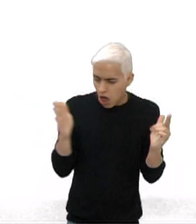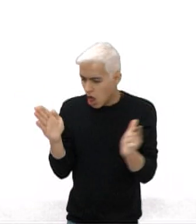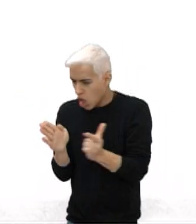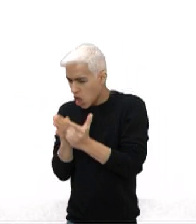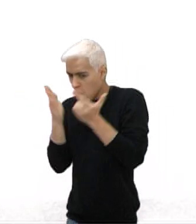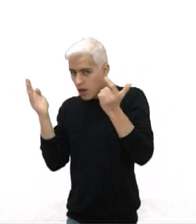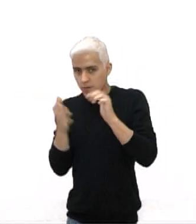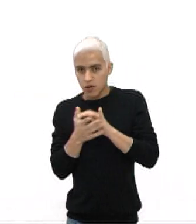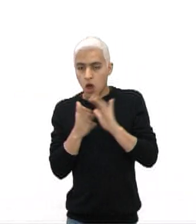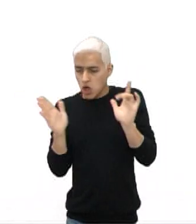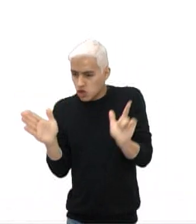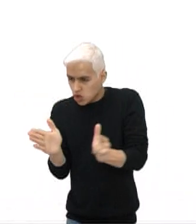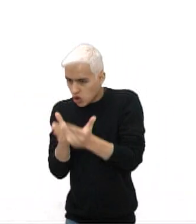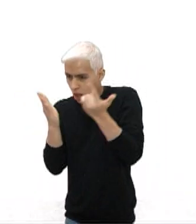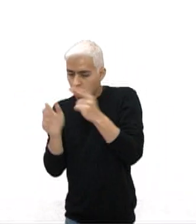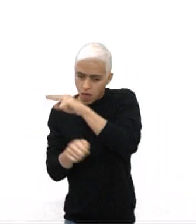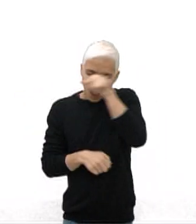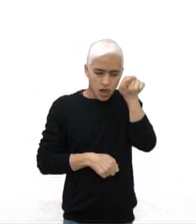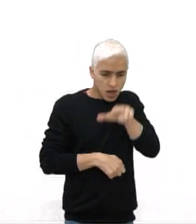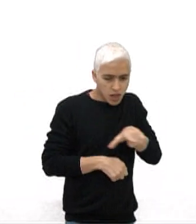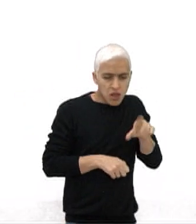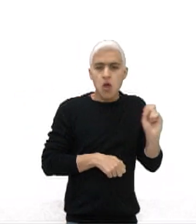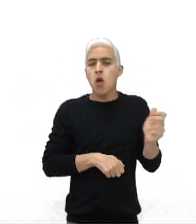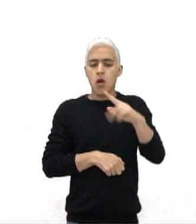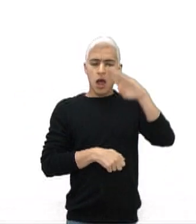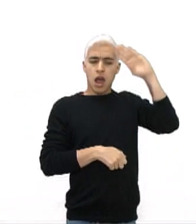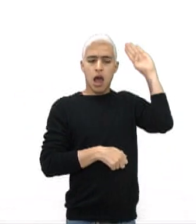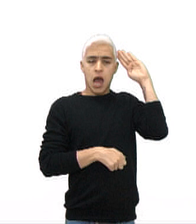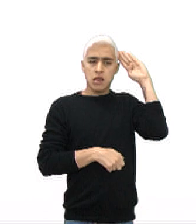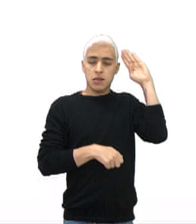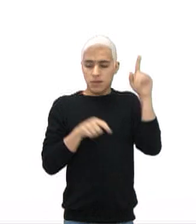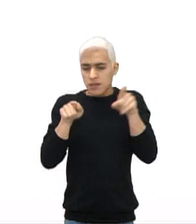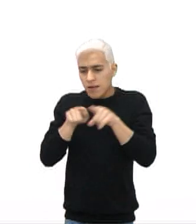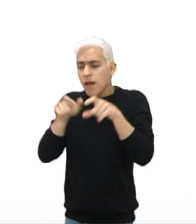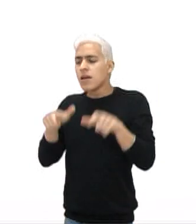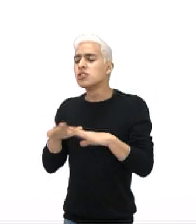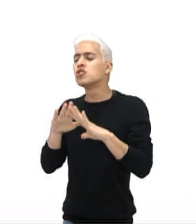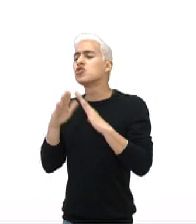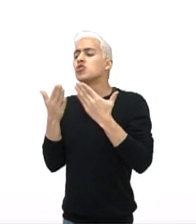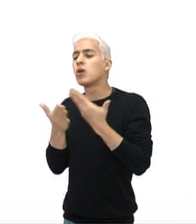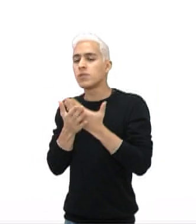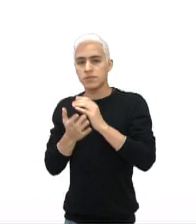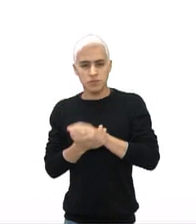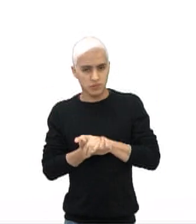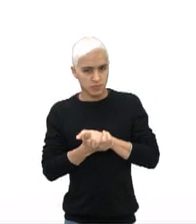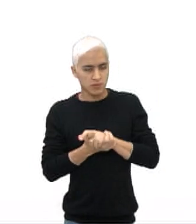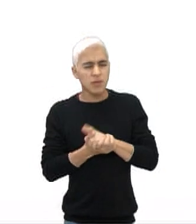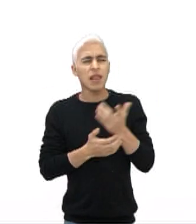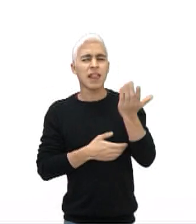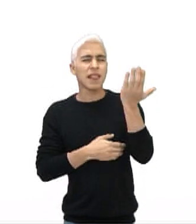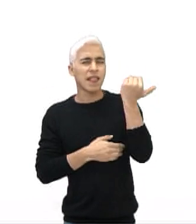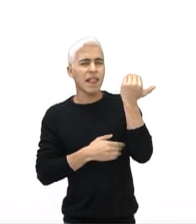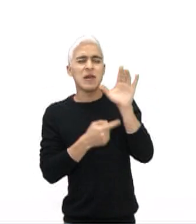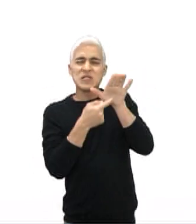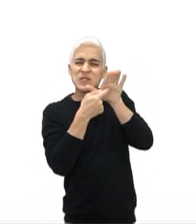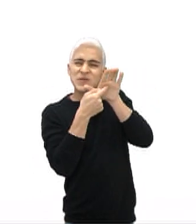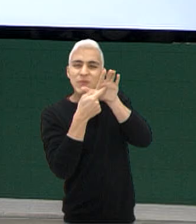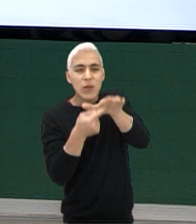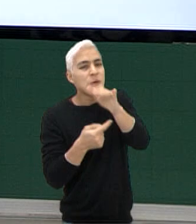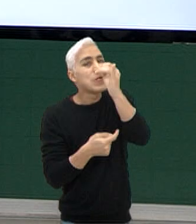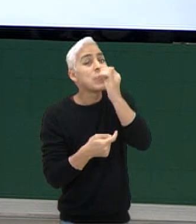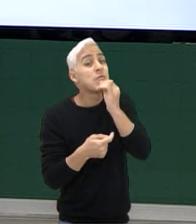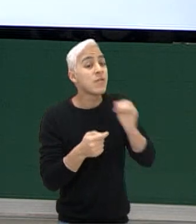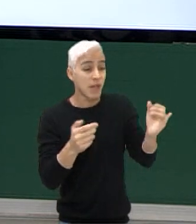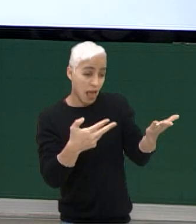jornalístico? Jornalístico e literário ou acadêmico e escolar? Trouxe para vocês um exemplo da